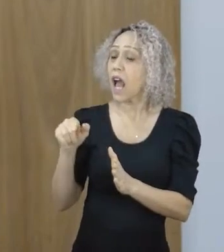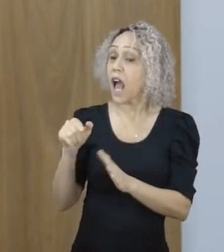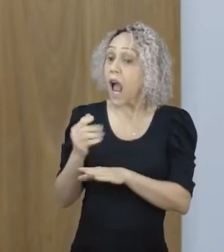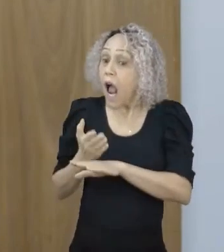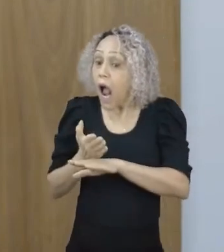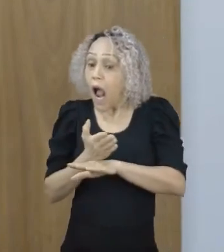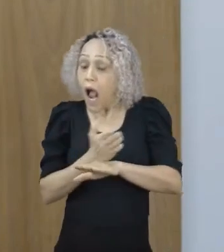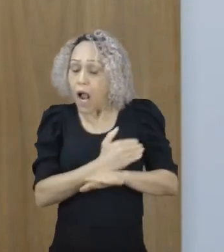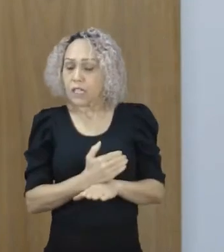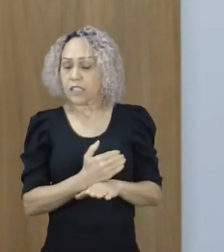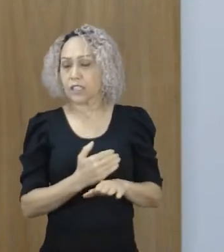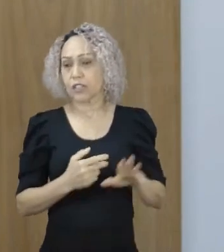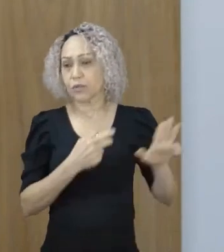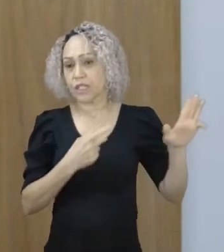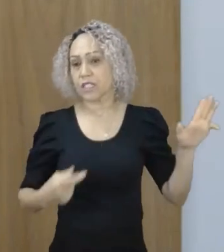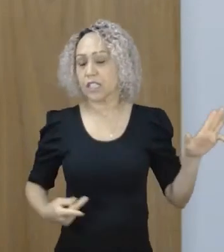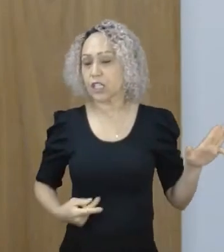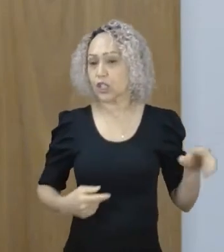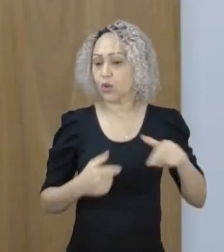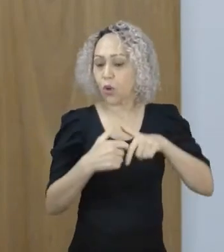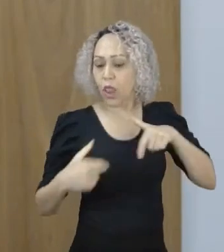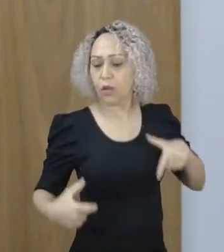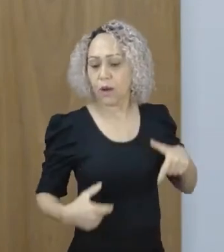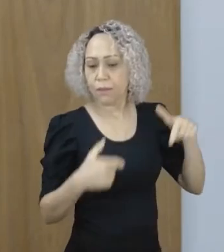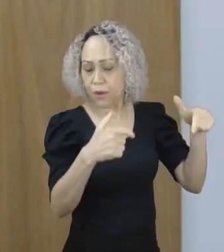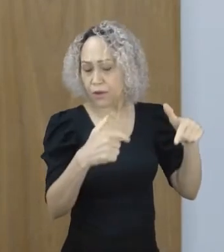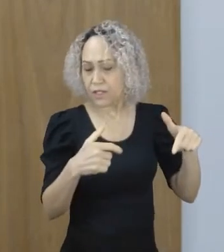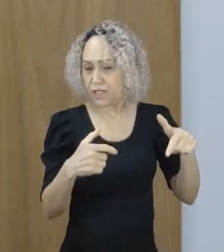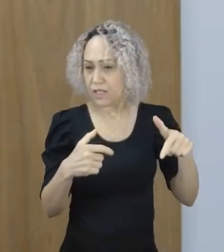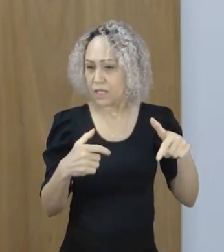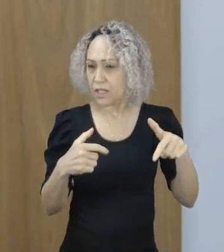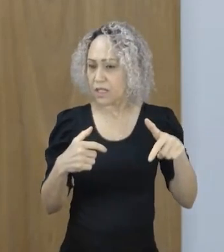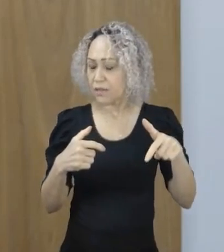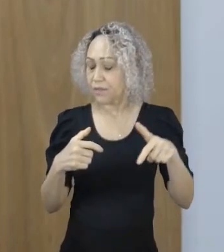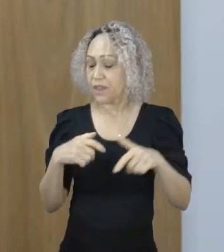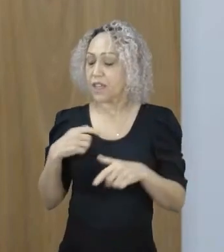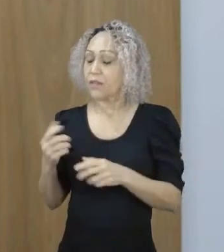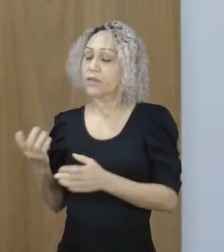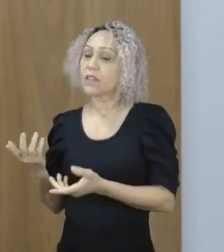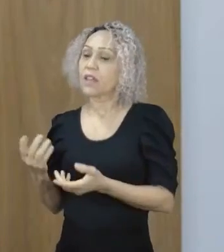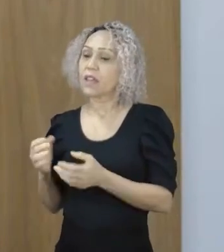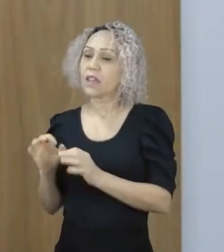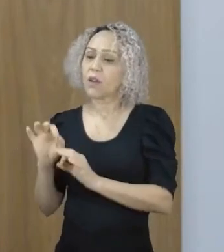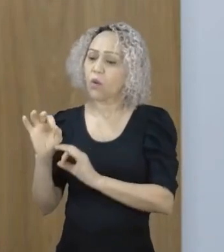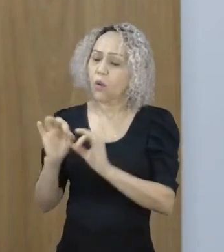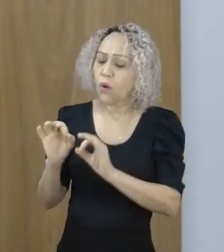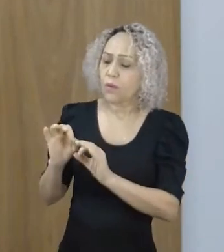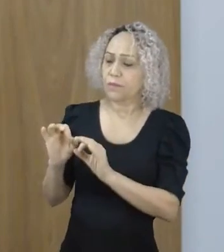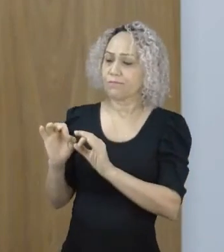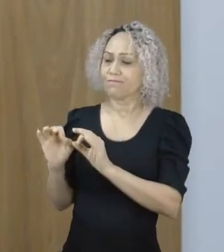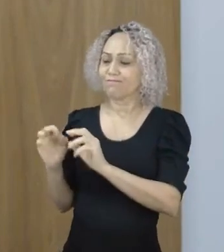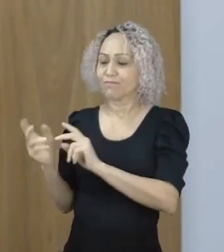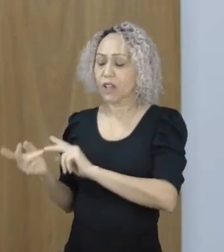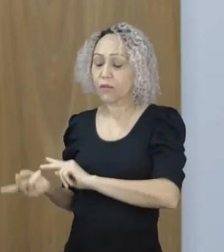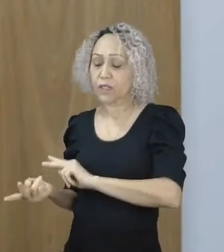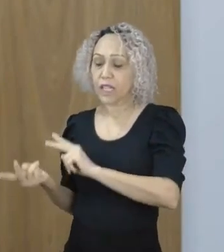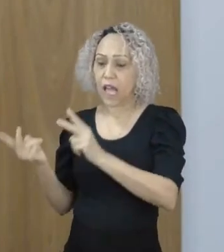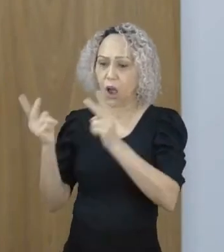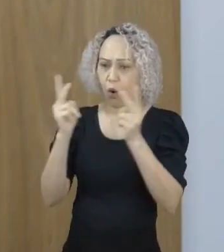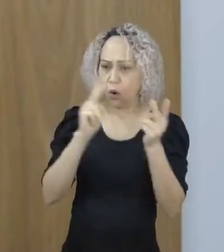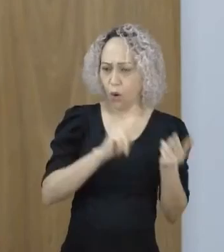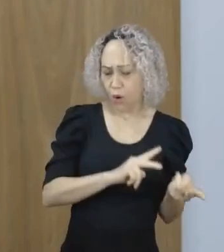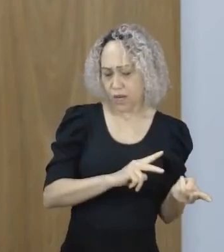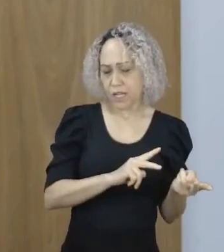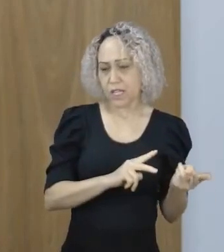pífio que eles colocavam no ano passado para esse ano acontecer não pagaria medicamentos, não pagaria vacinas, não